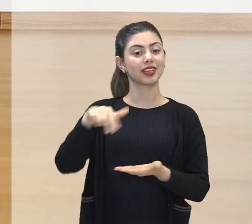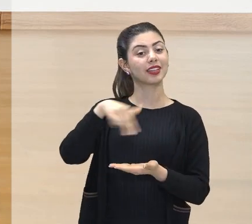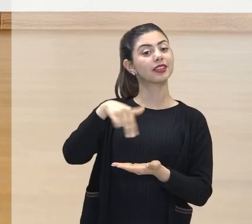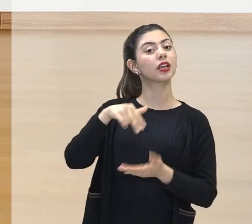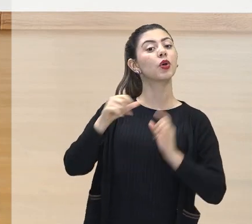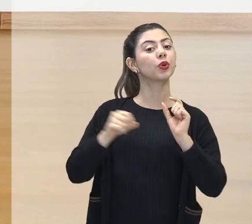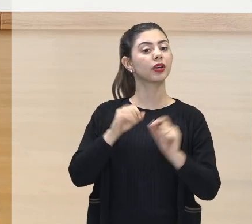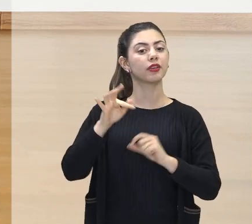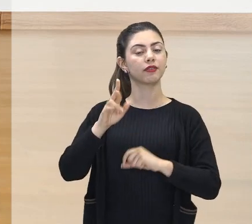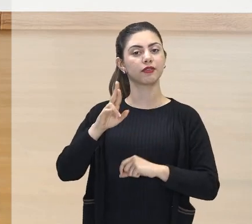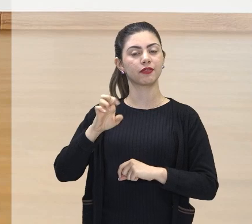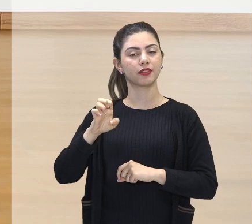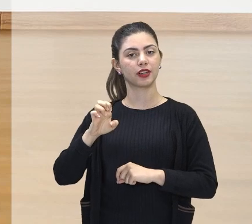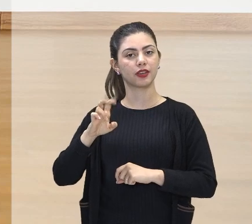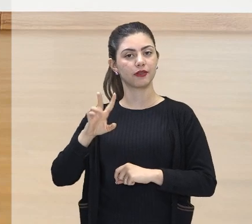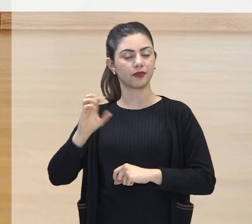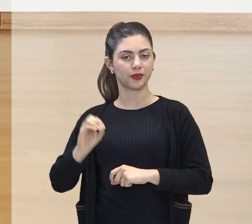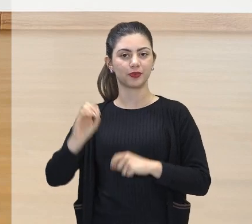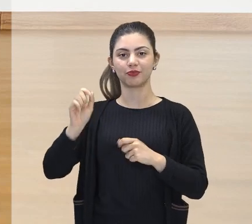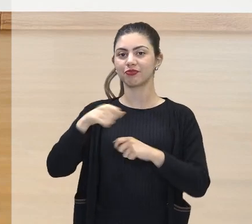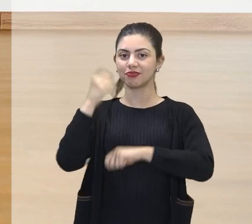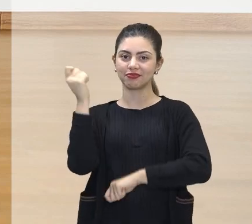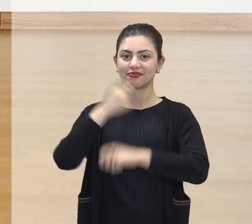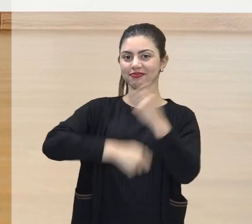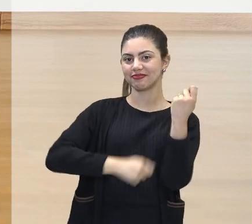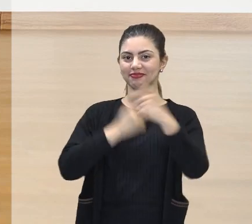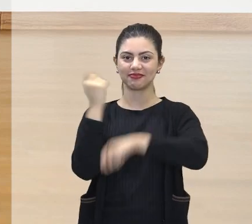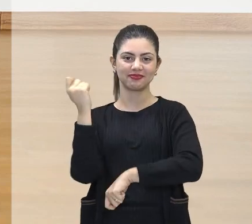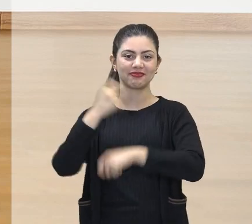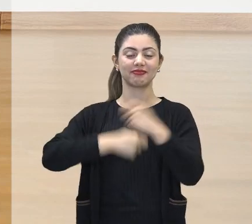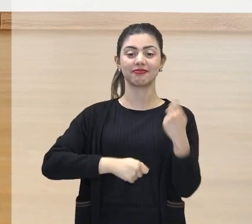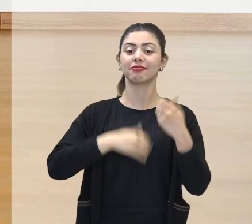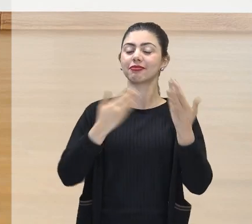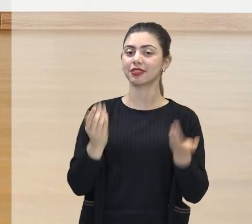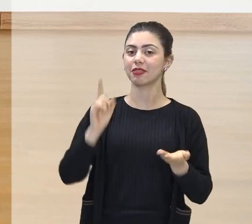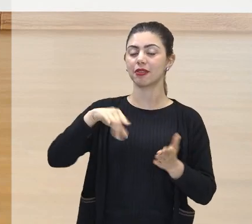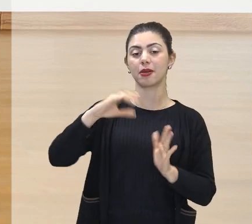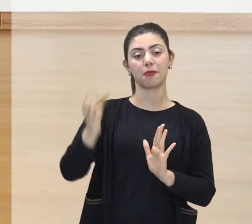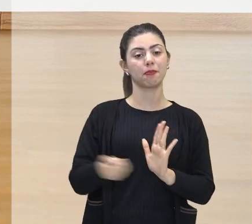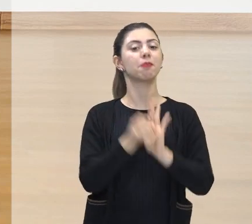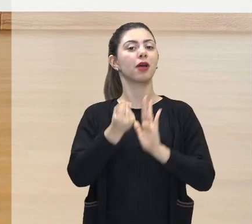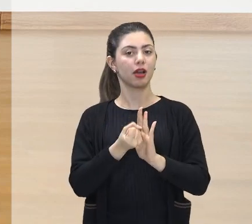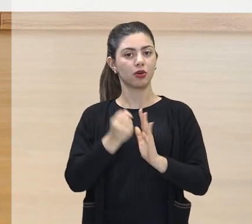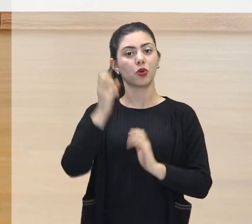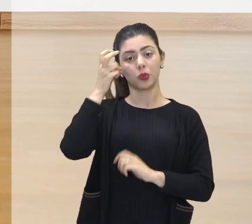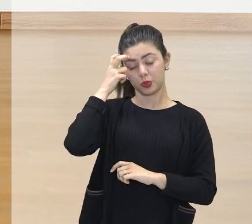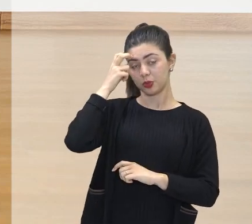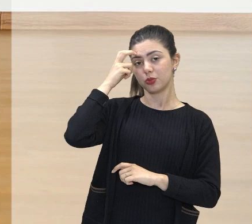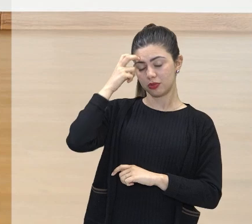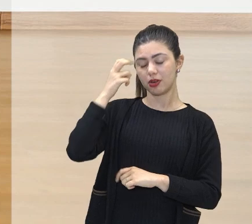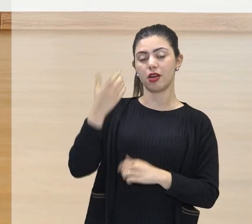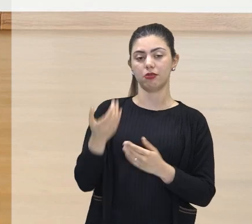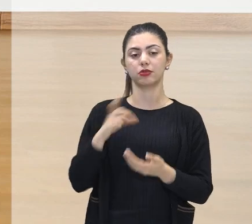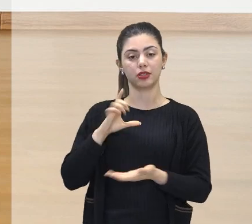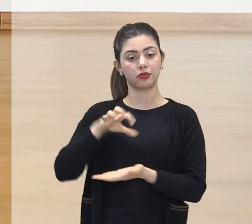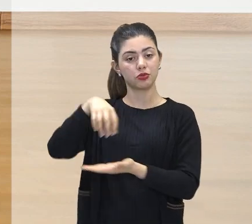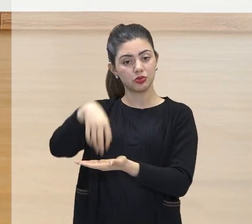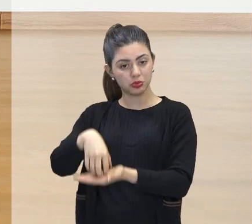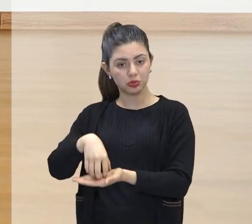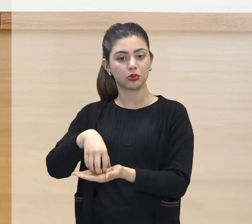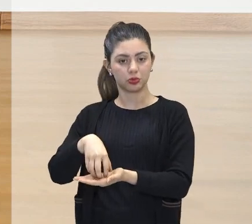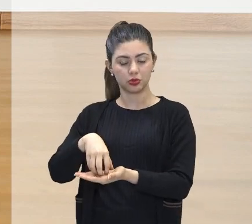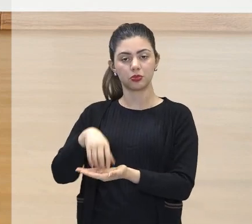quê? O frevo, que foi reconhecida como Patrimônio Cultural Imaterial da Humanidade pelo Instituto do Patrimônio Histórico